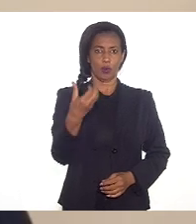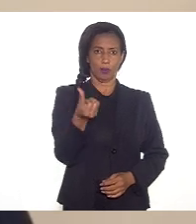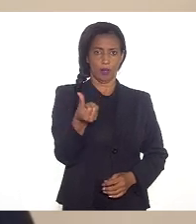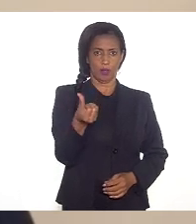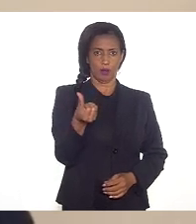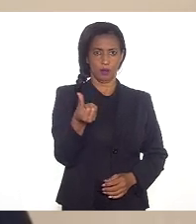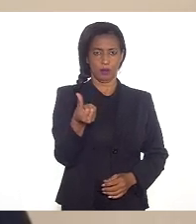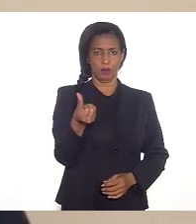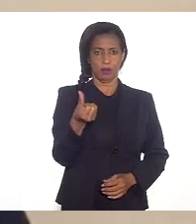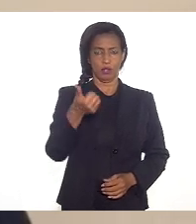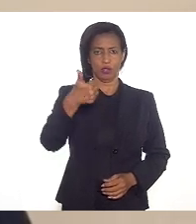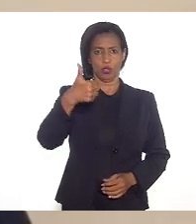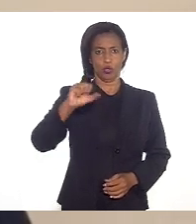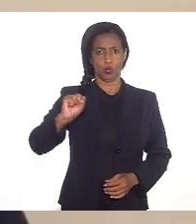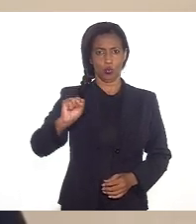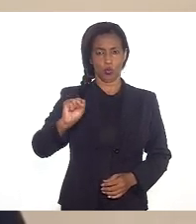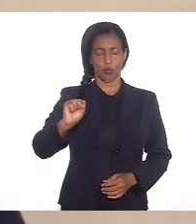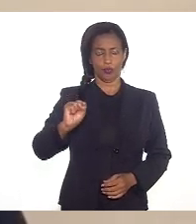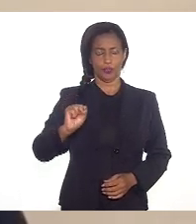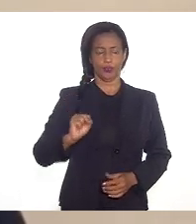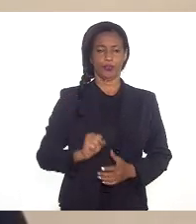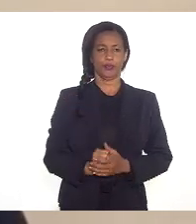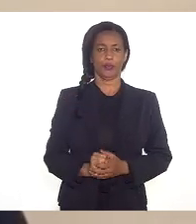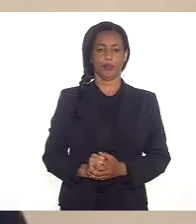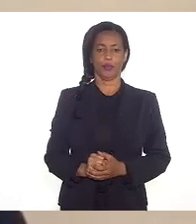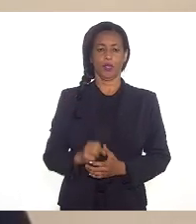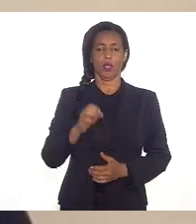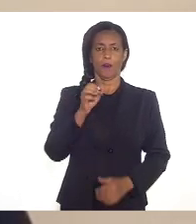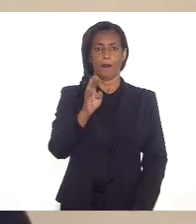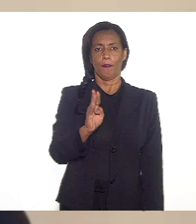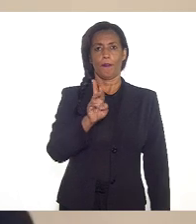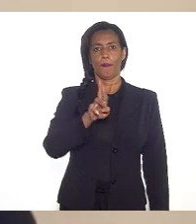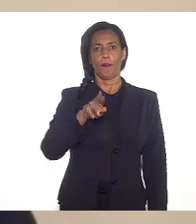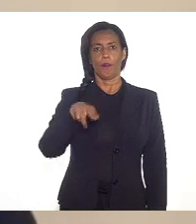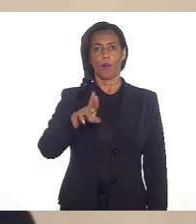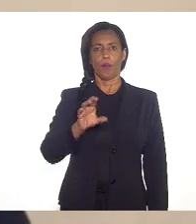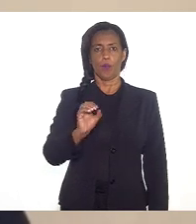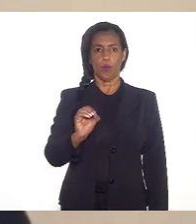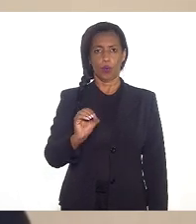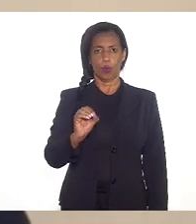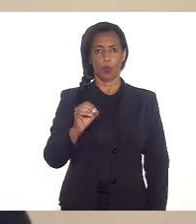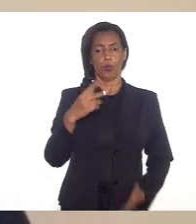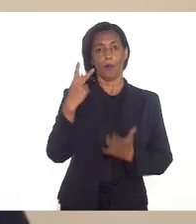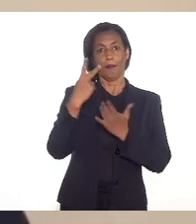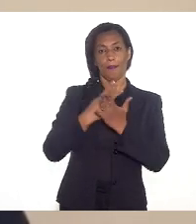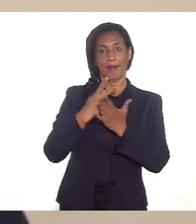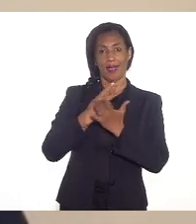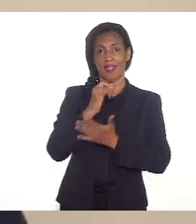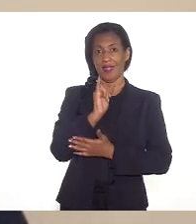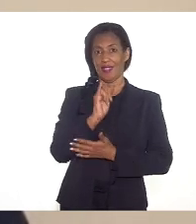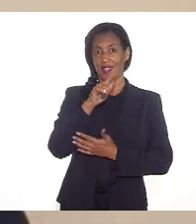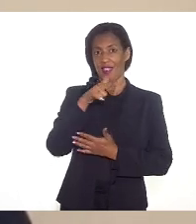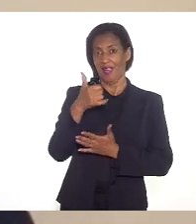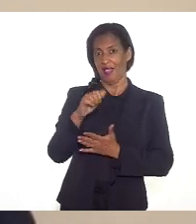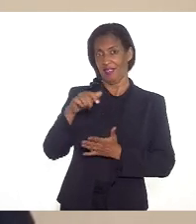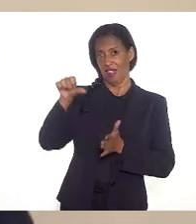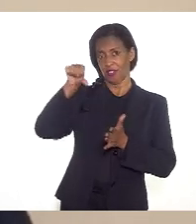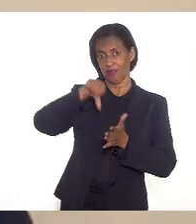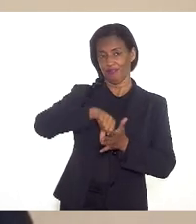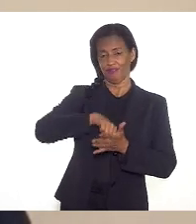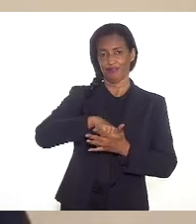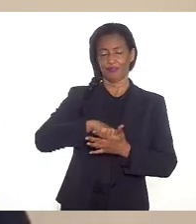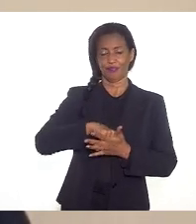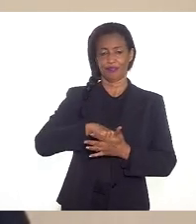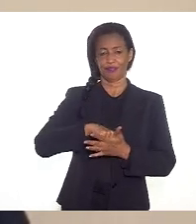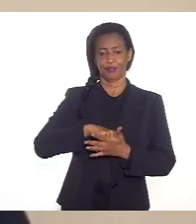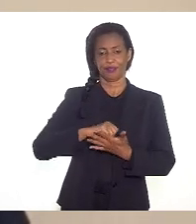3846 de 18, 2018, autoria do deputado Bruno Dauaire, o parecer é pela ilegalidade. Deputado